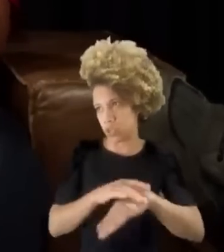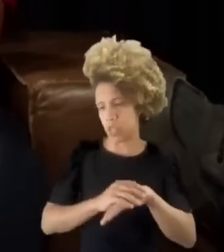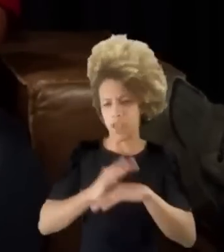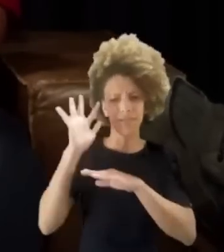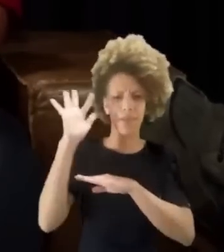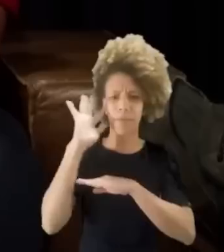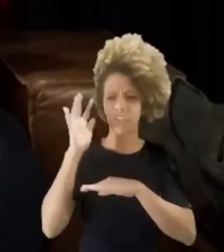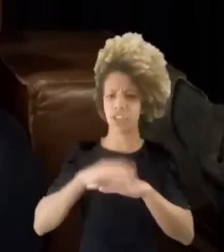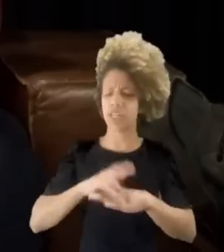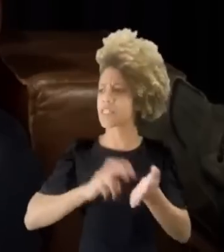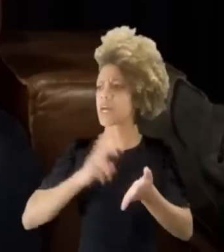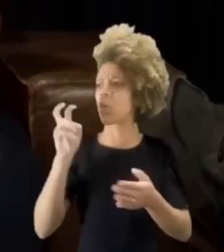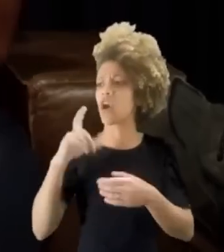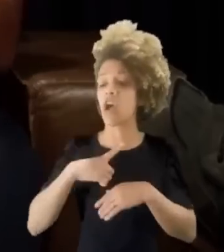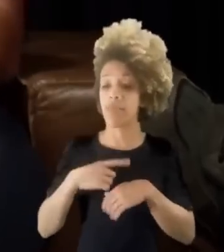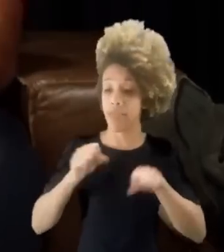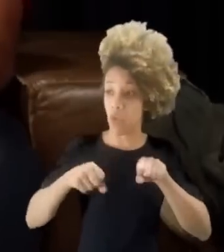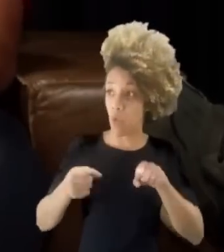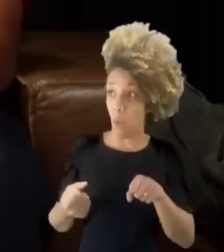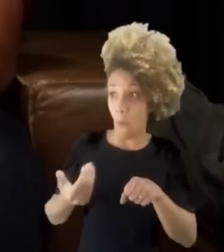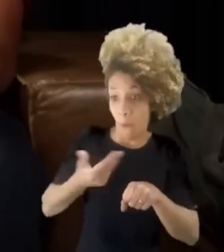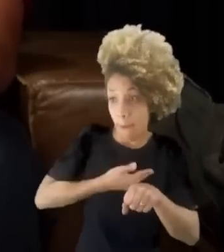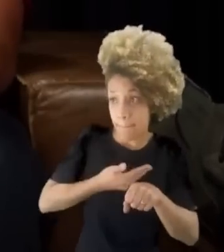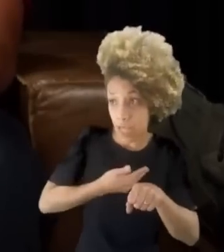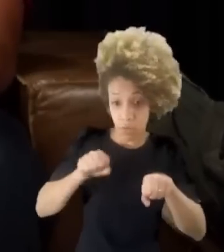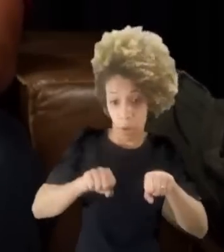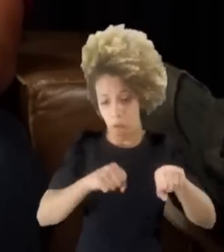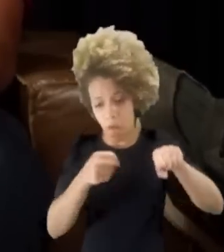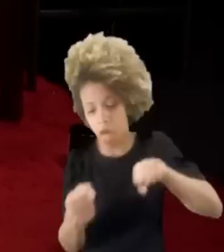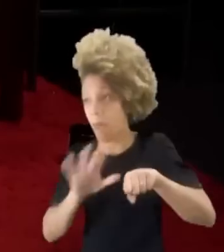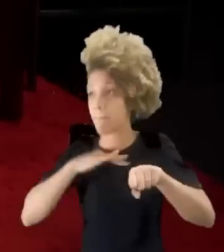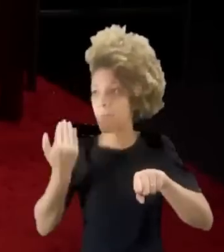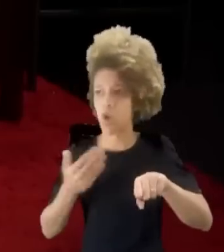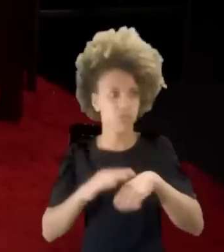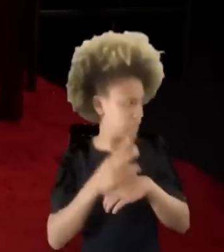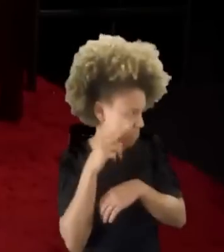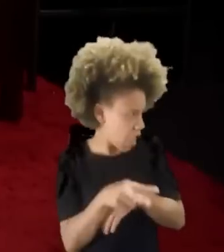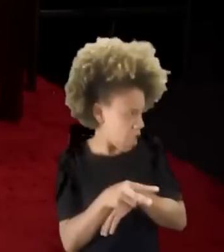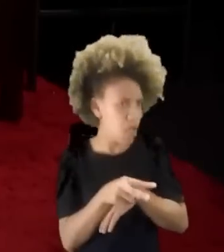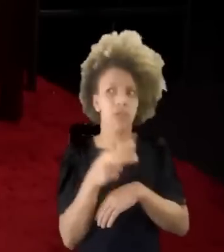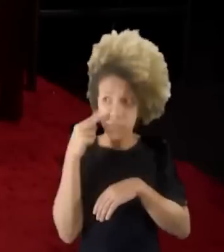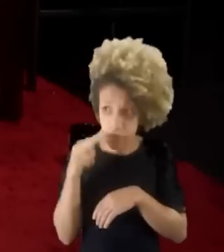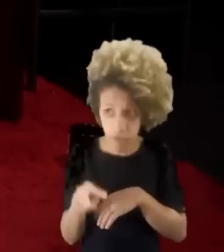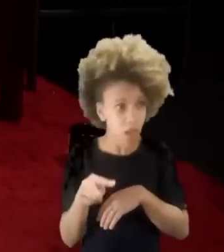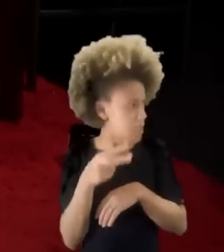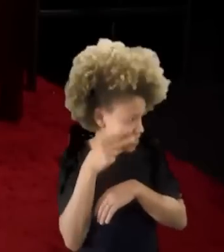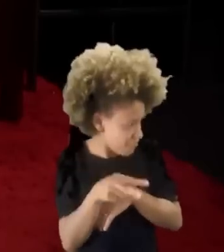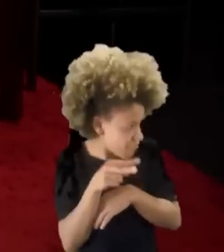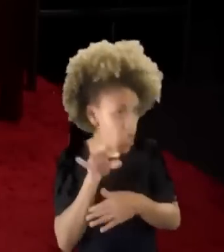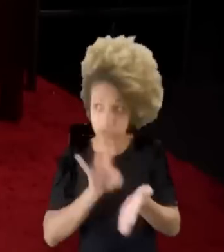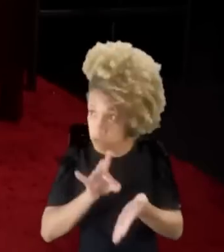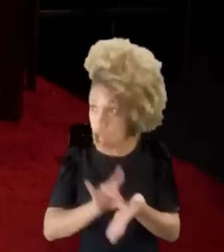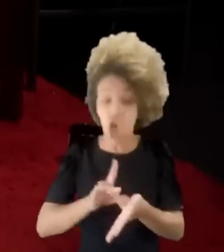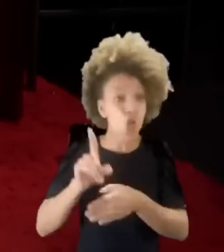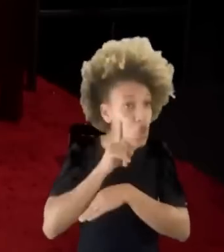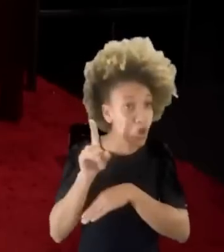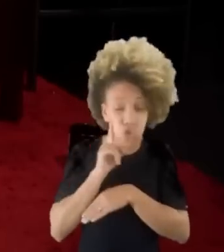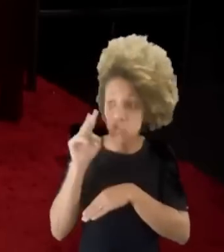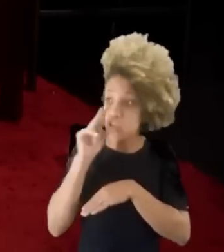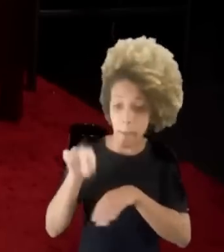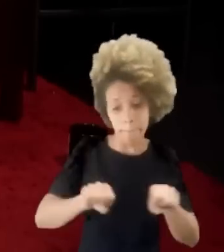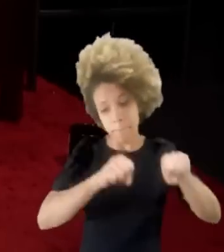mano você acorda tem um companheiro Seu morto na pista você vê você vê você vê mesmo é todo dia cara